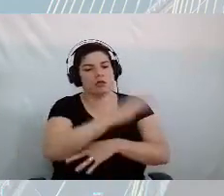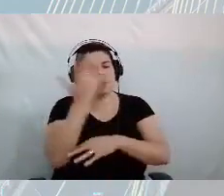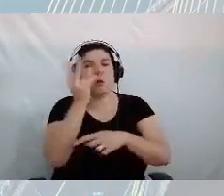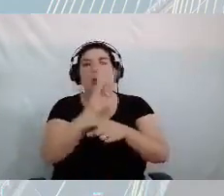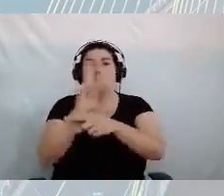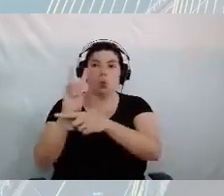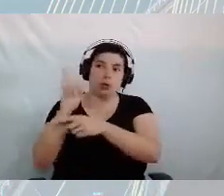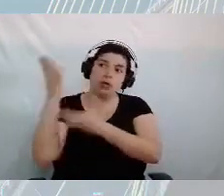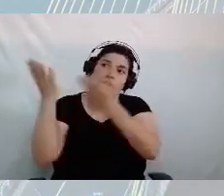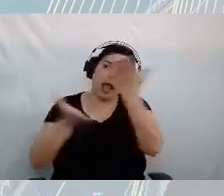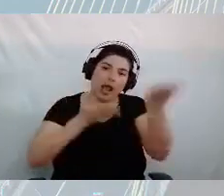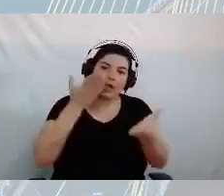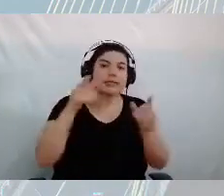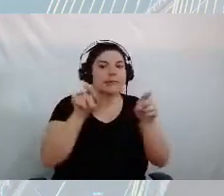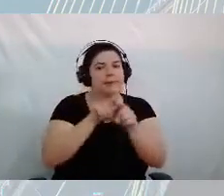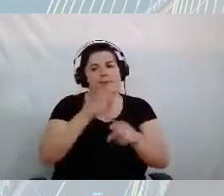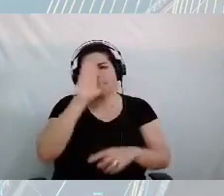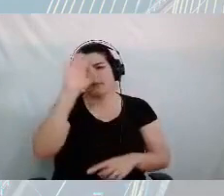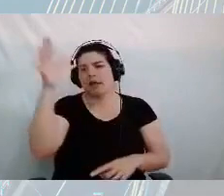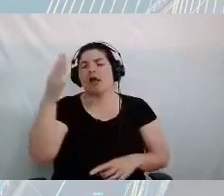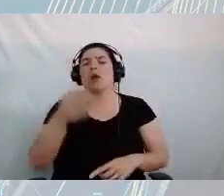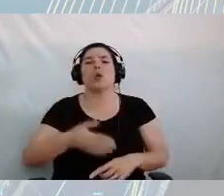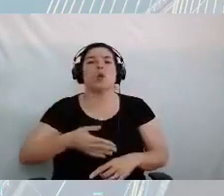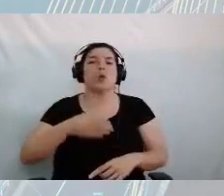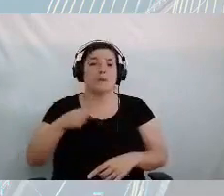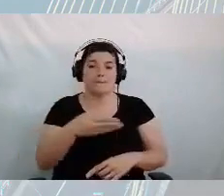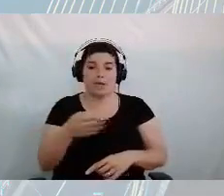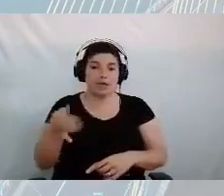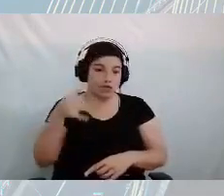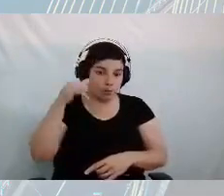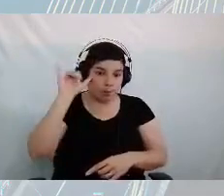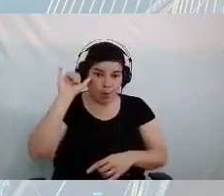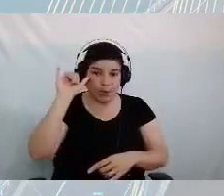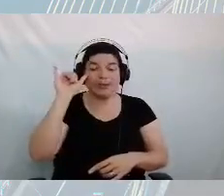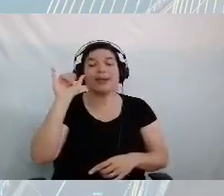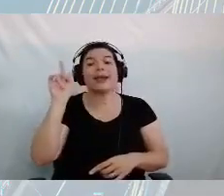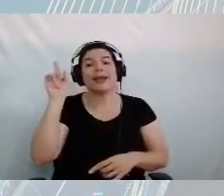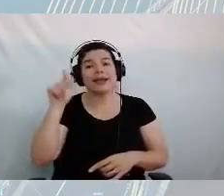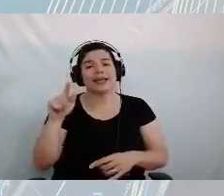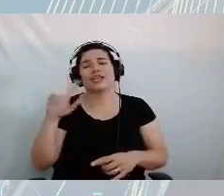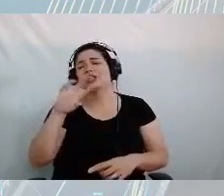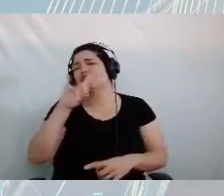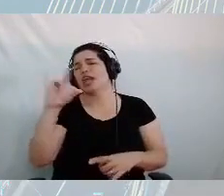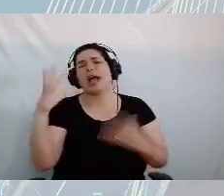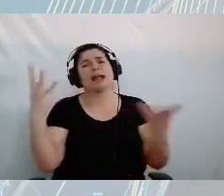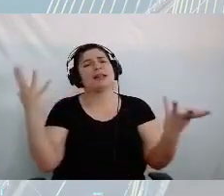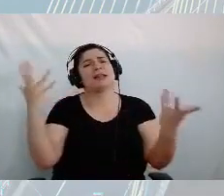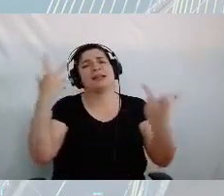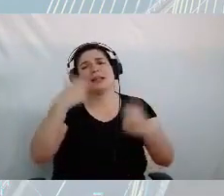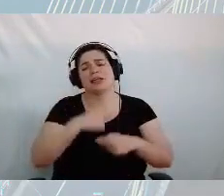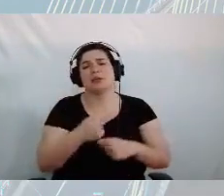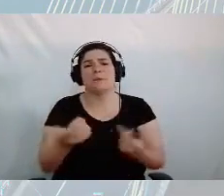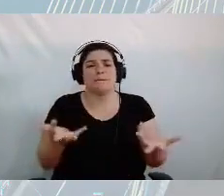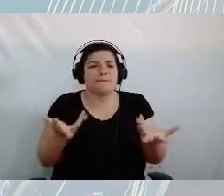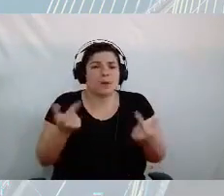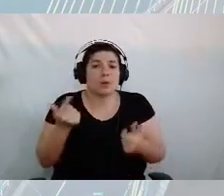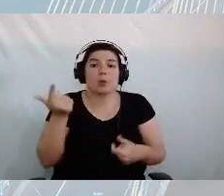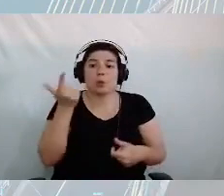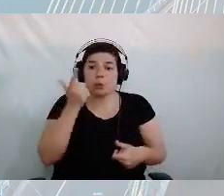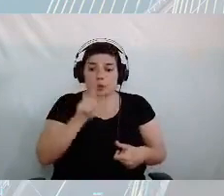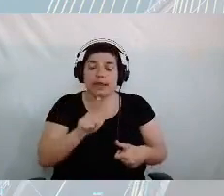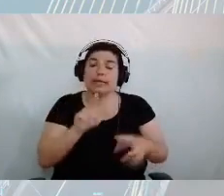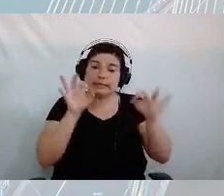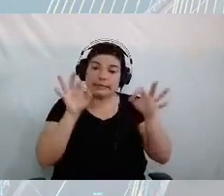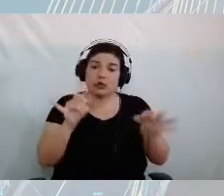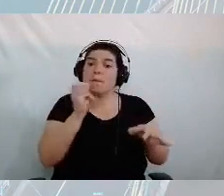principalmente, o peixe-boi marinho. O dia foi tão lindo, tão maravilhoso, nós conseguimos validar os nossos protótipos,